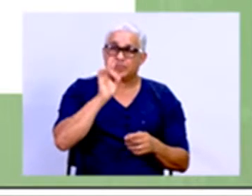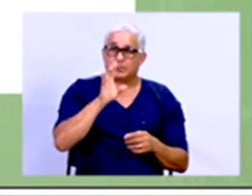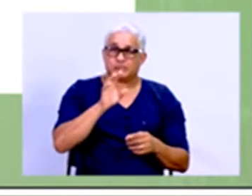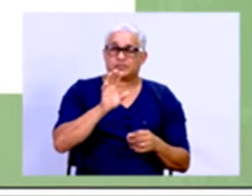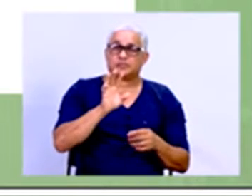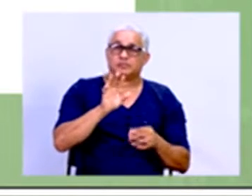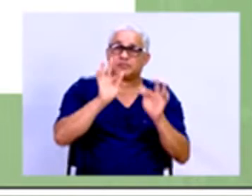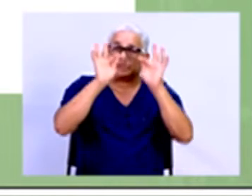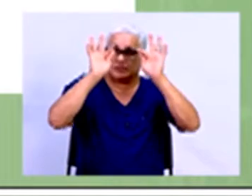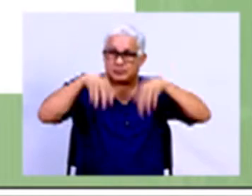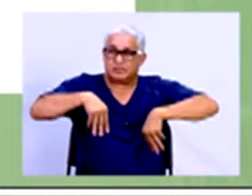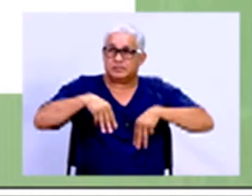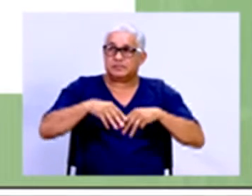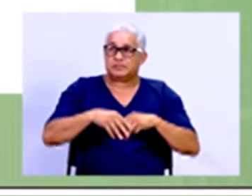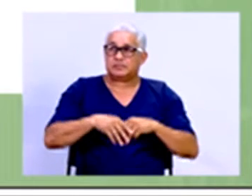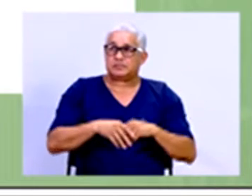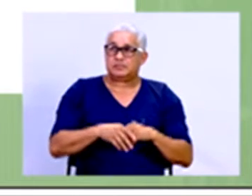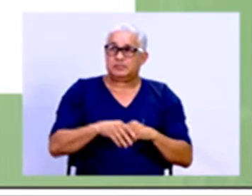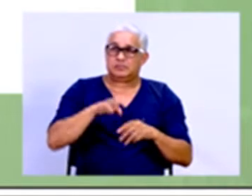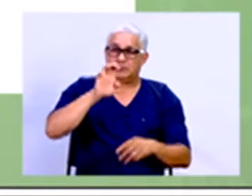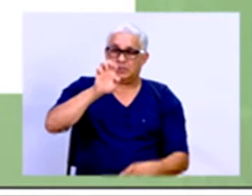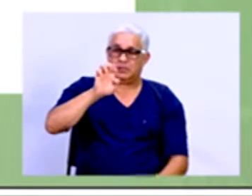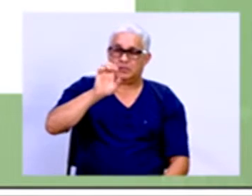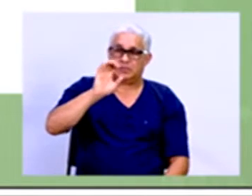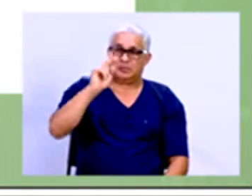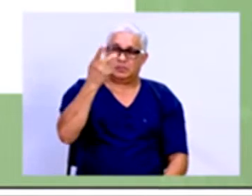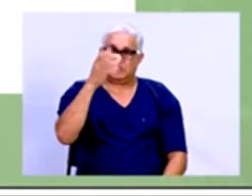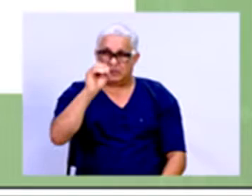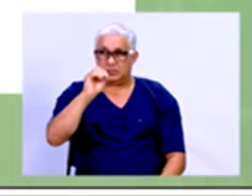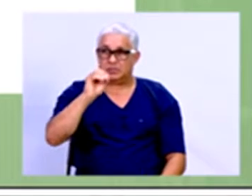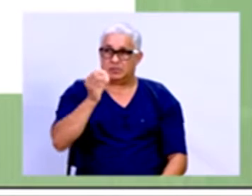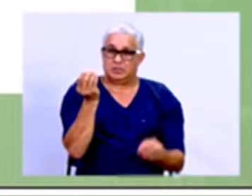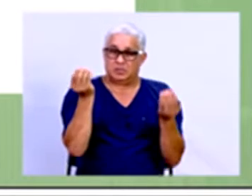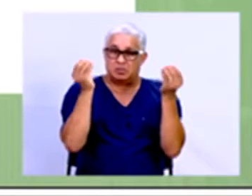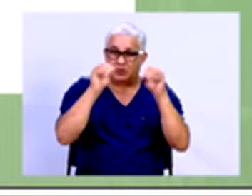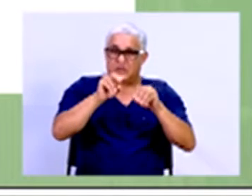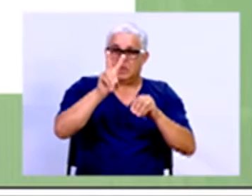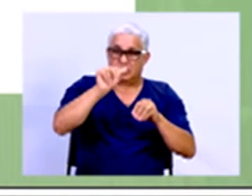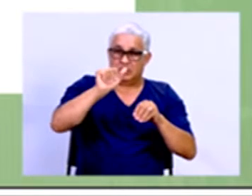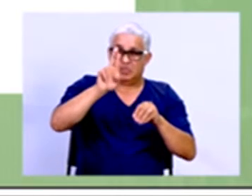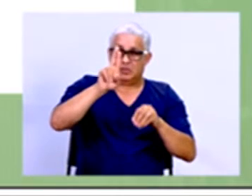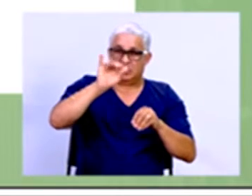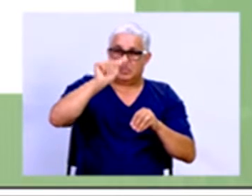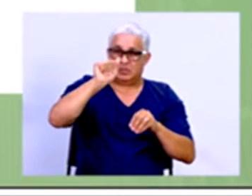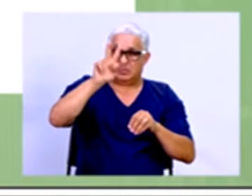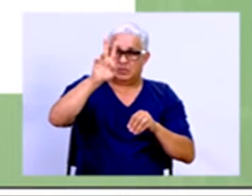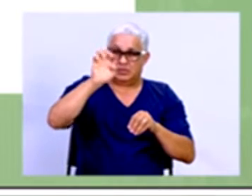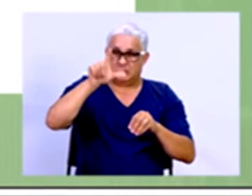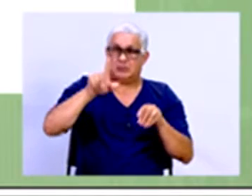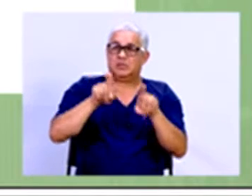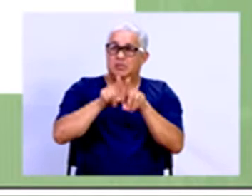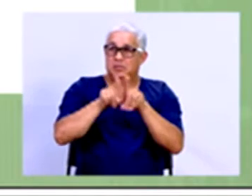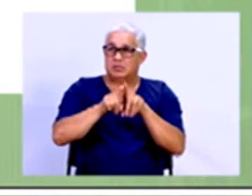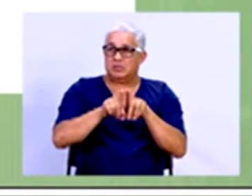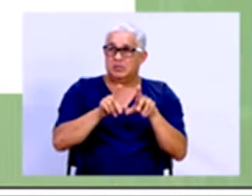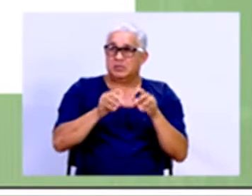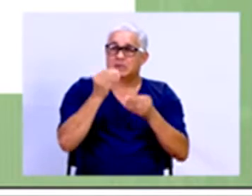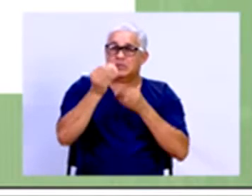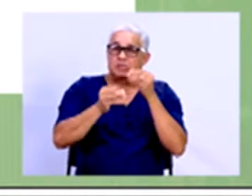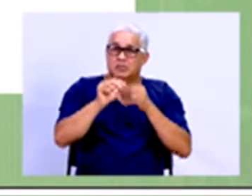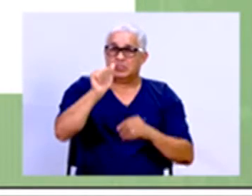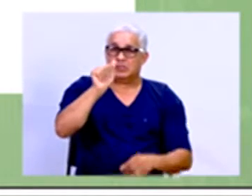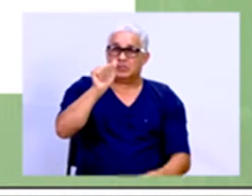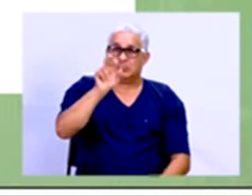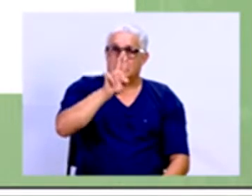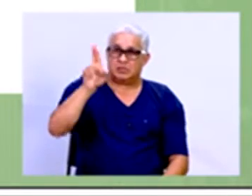somente finalizado, eu venho aqui com echo e coloco a variável e a posição. Né? Como é que funciona um array? Ele funciona